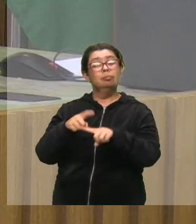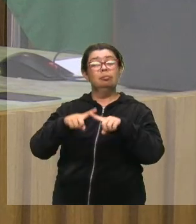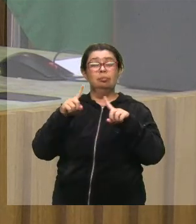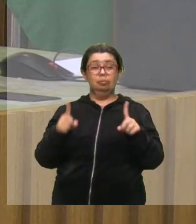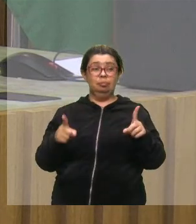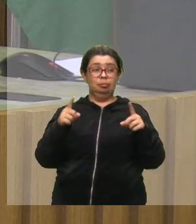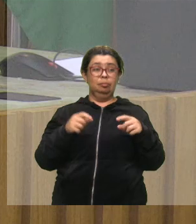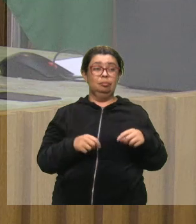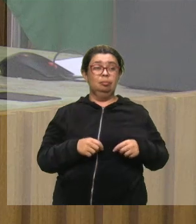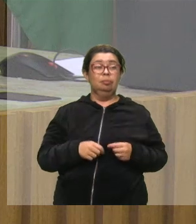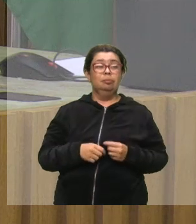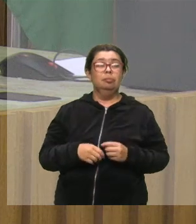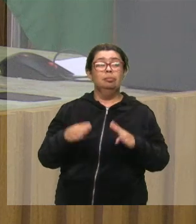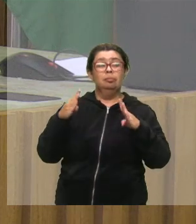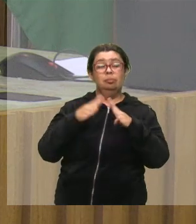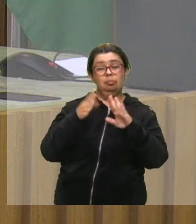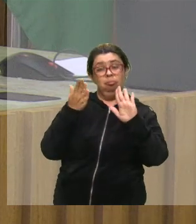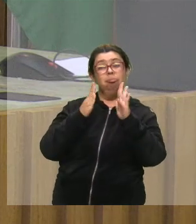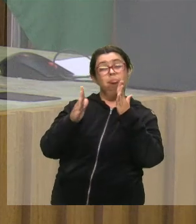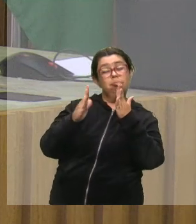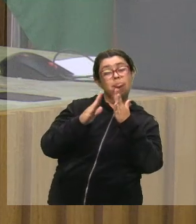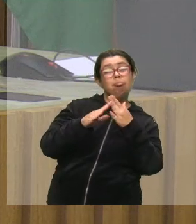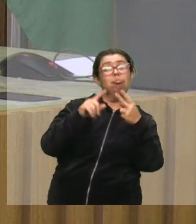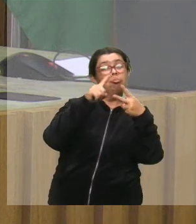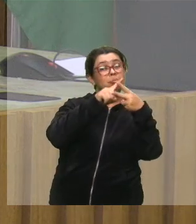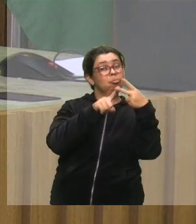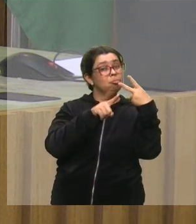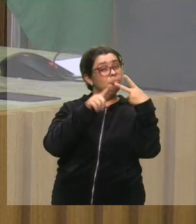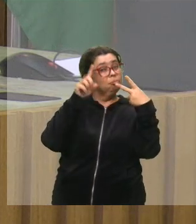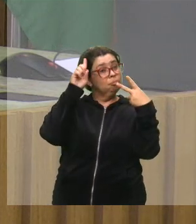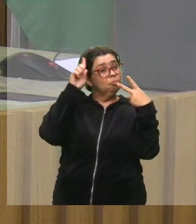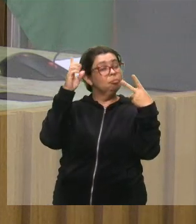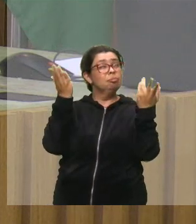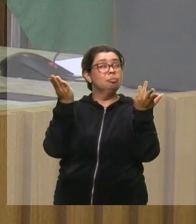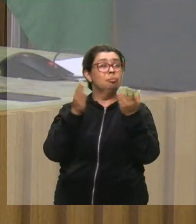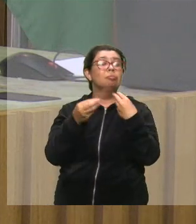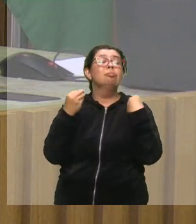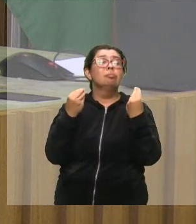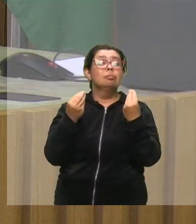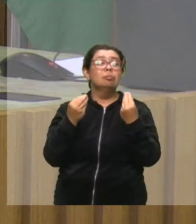você vai na casa de passagem, você fica 2 dias. Como que você vai arrumar um